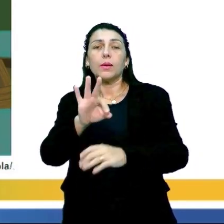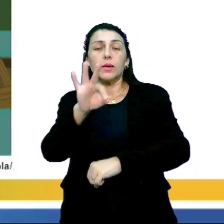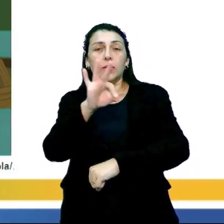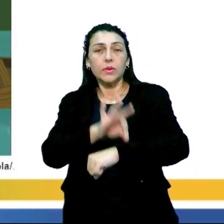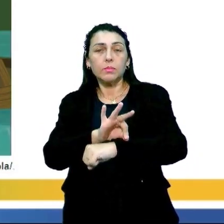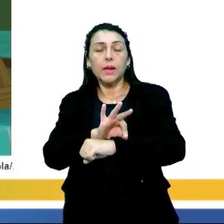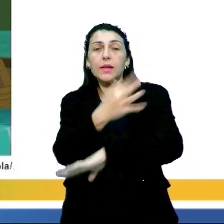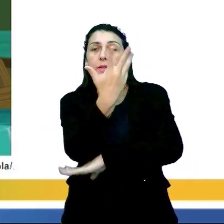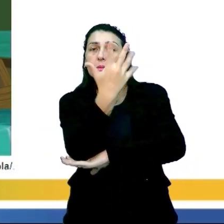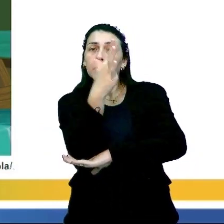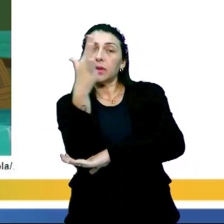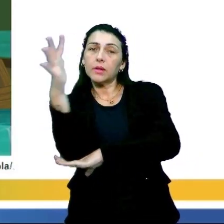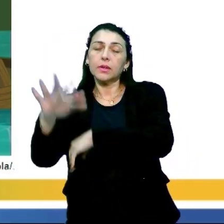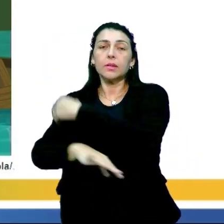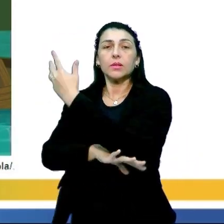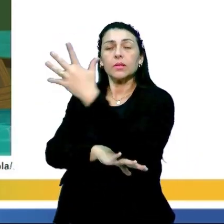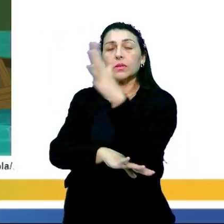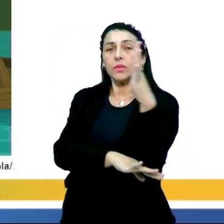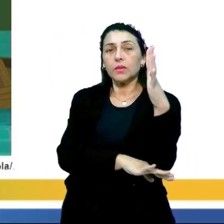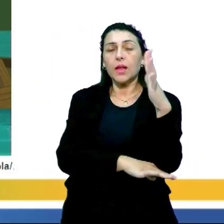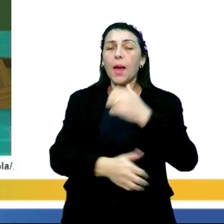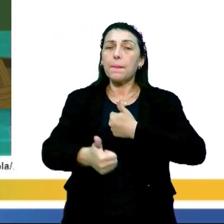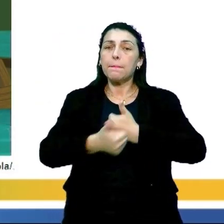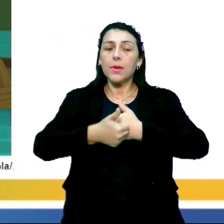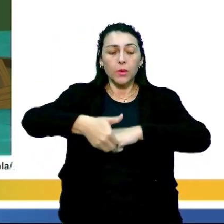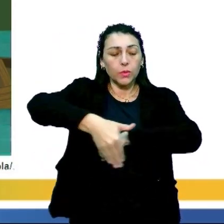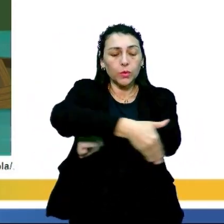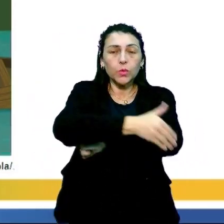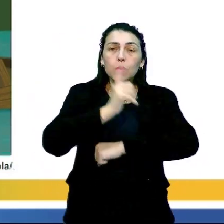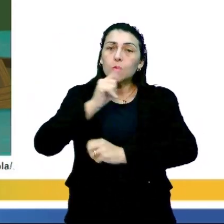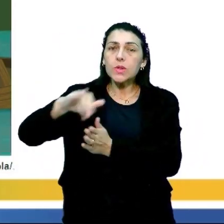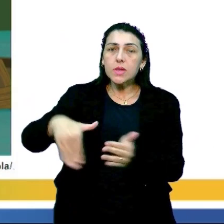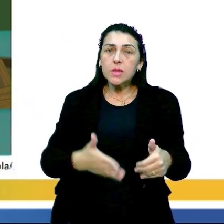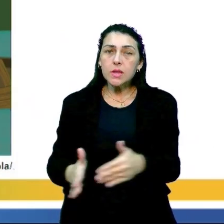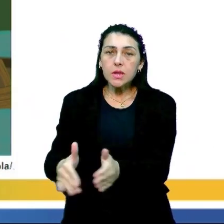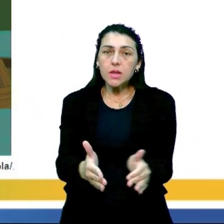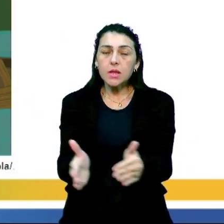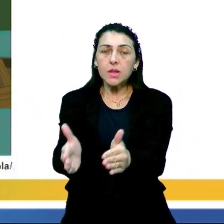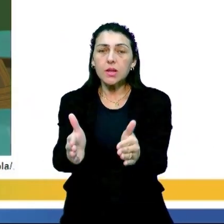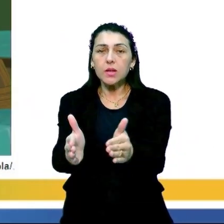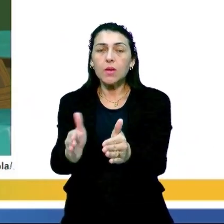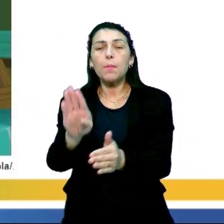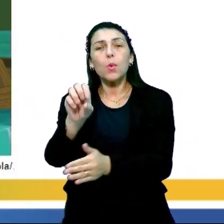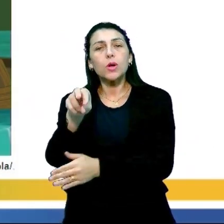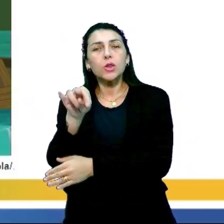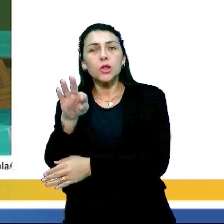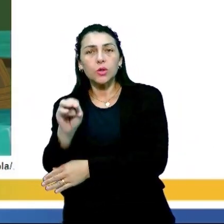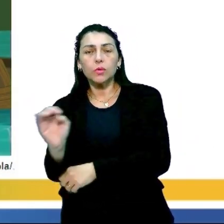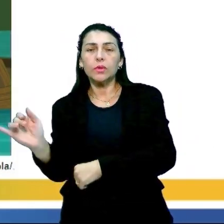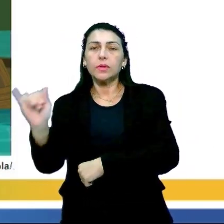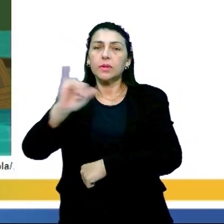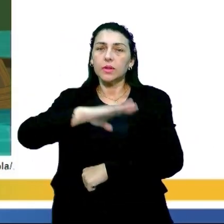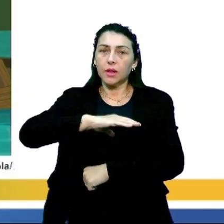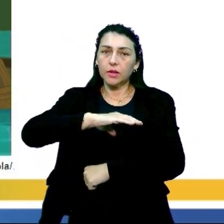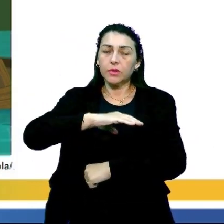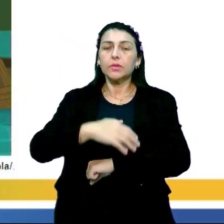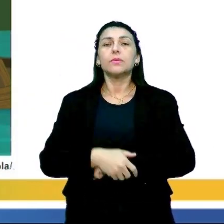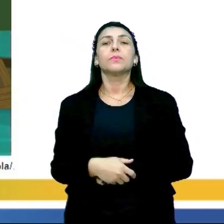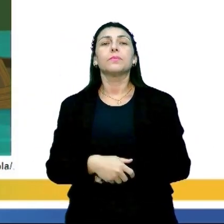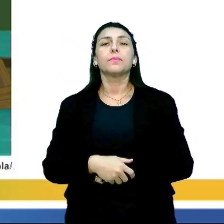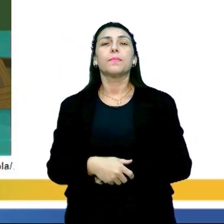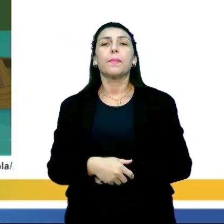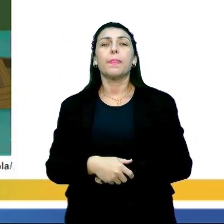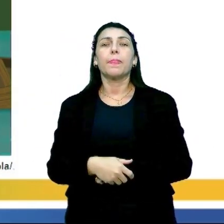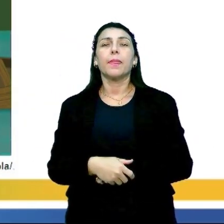pelas plantações às margens dos rios, lá próximo a Bonito. Ok? Então,